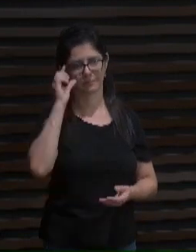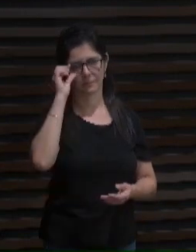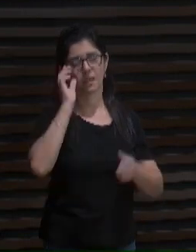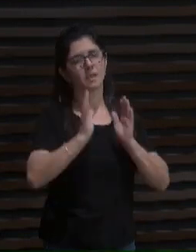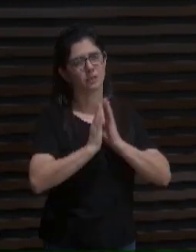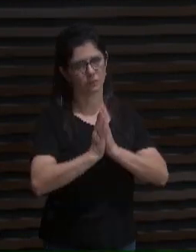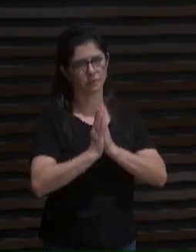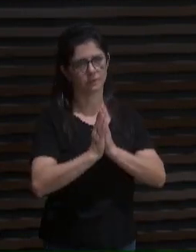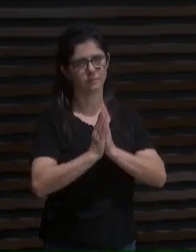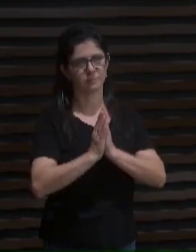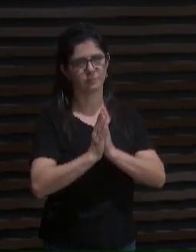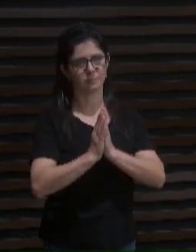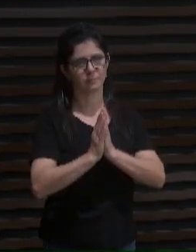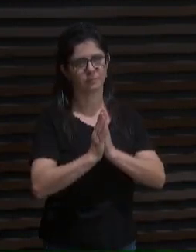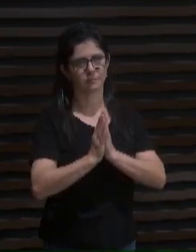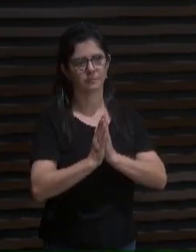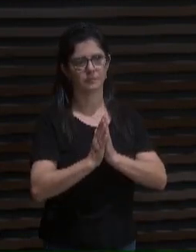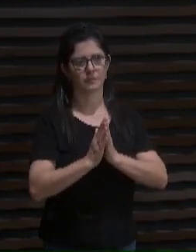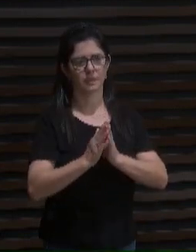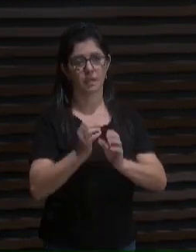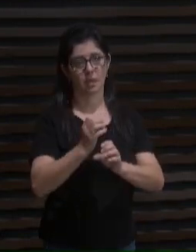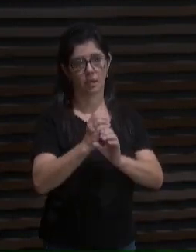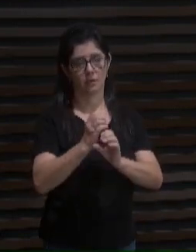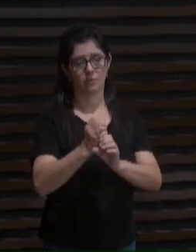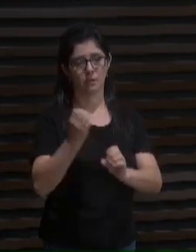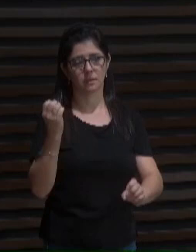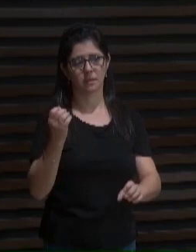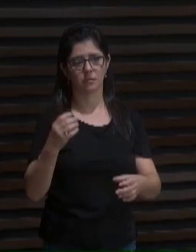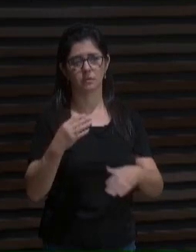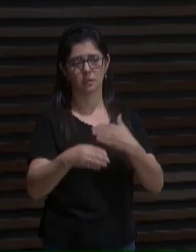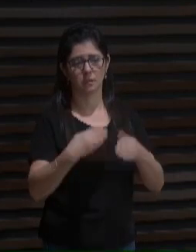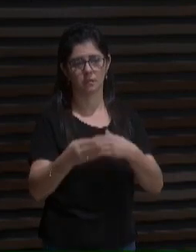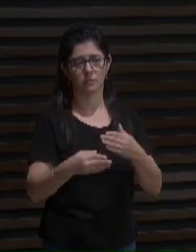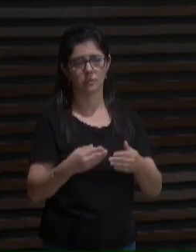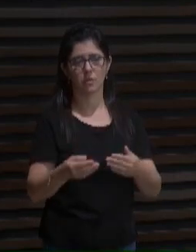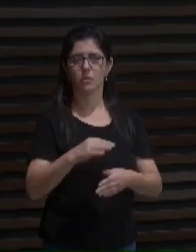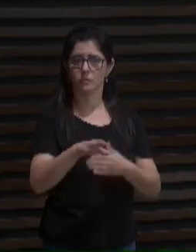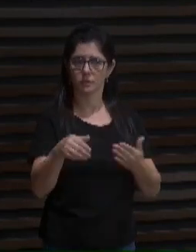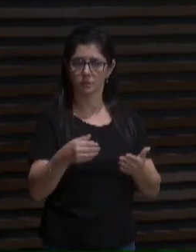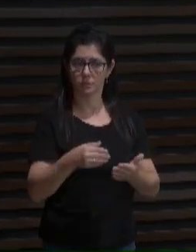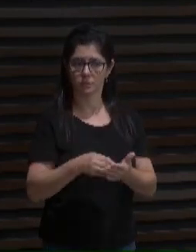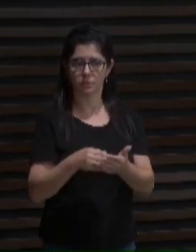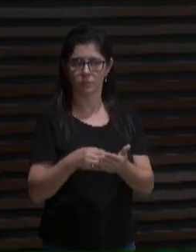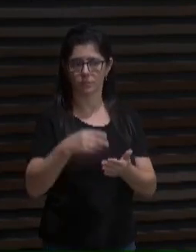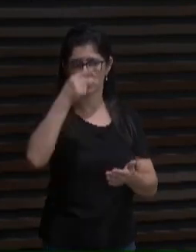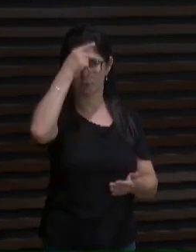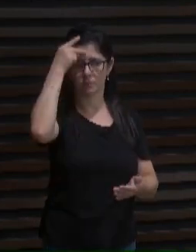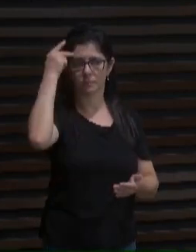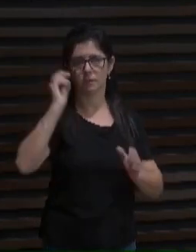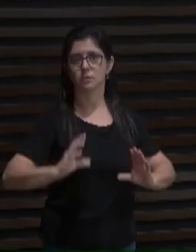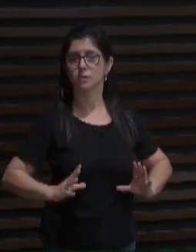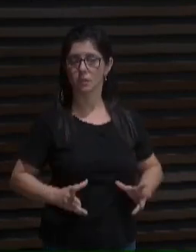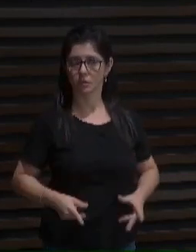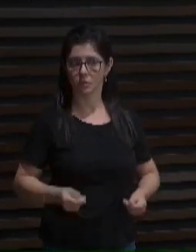oração é o canal que envolve todo o ser do cristão. Corpo,